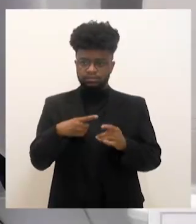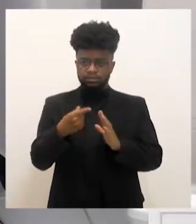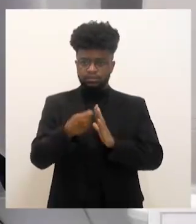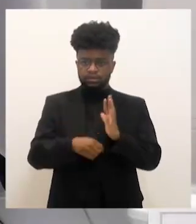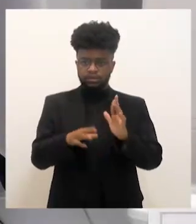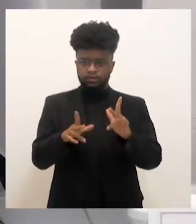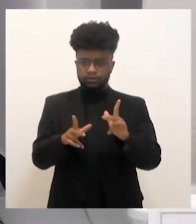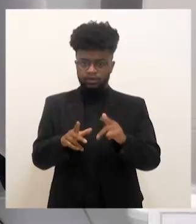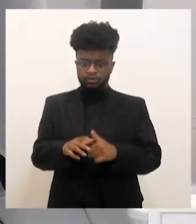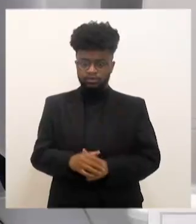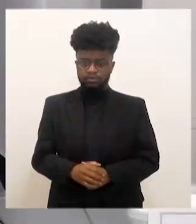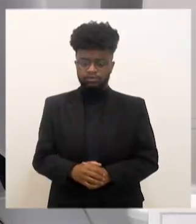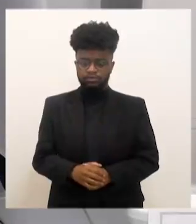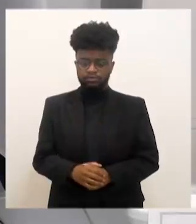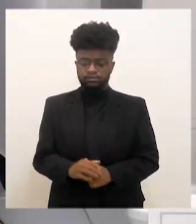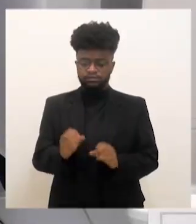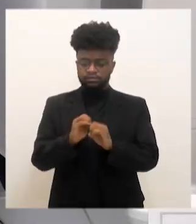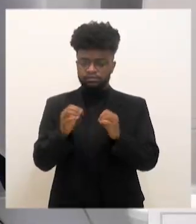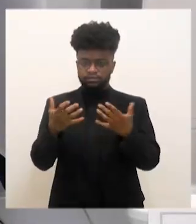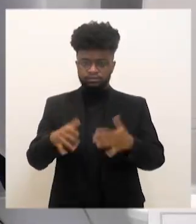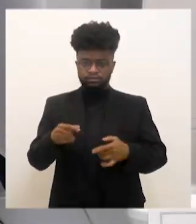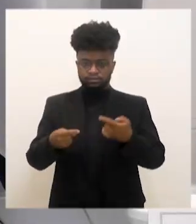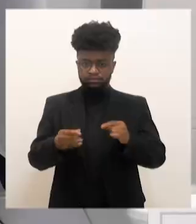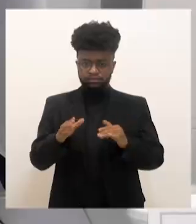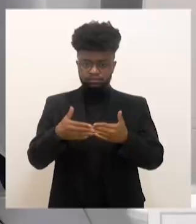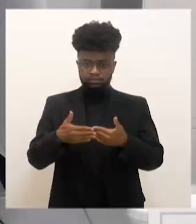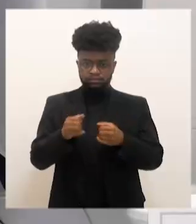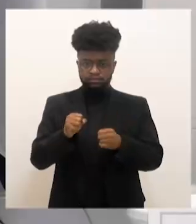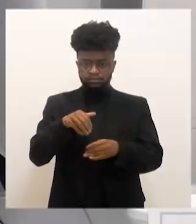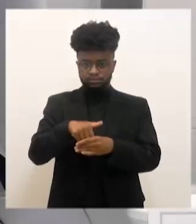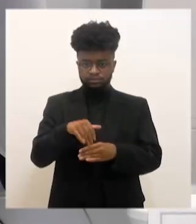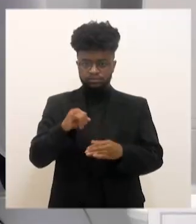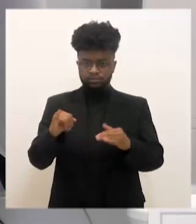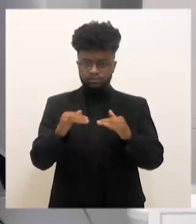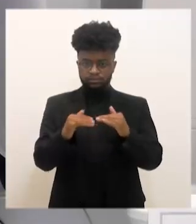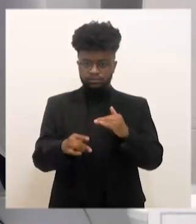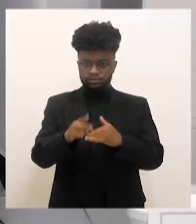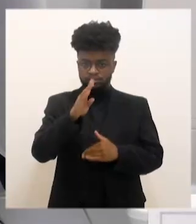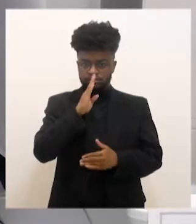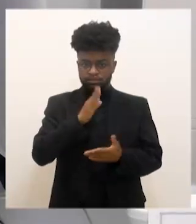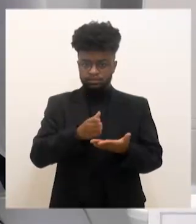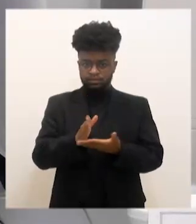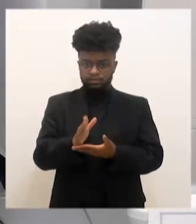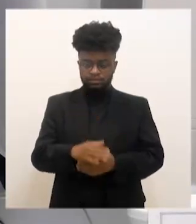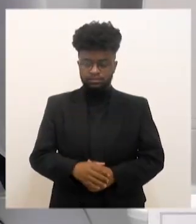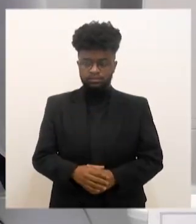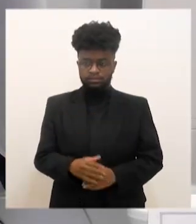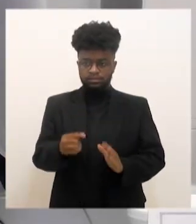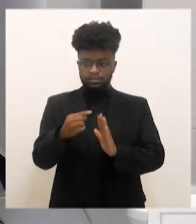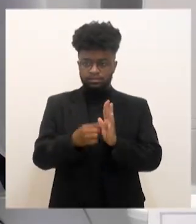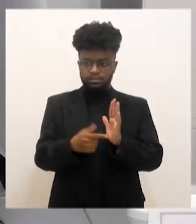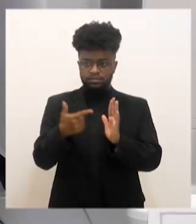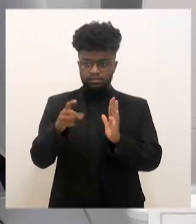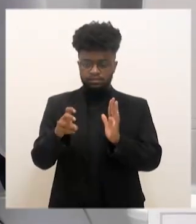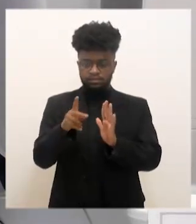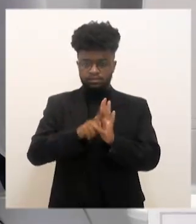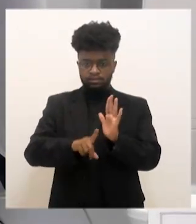diferente desse. É isso. Eu não havendo que queira discutir, encerrada a discussão em votação, os senhores que aprovam permaneçam como estão. Aprovado. 25 da pauta, projeto